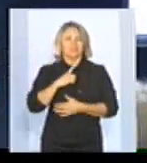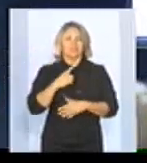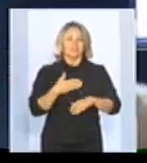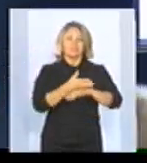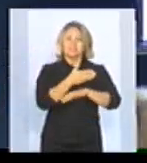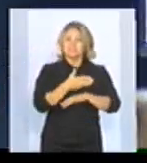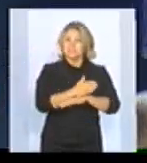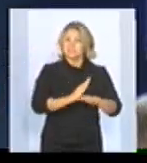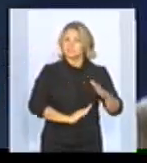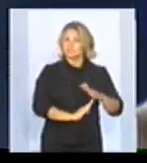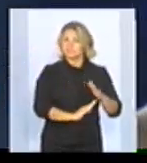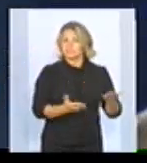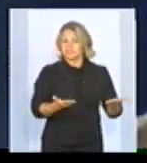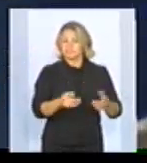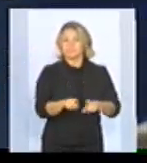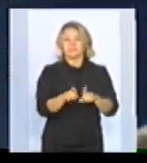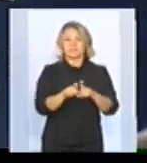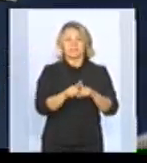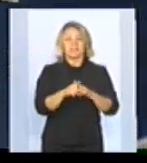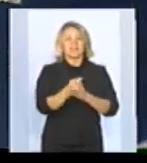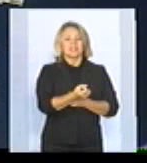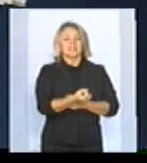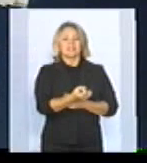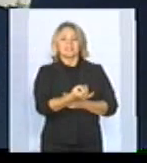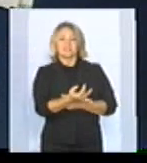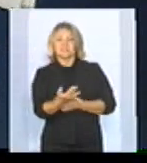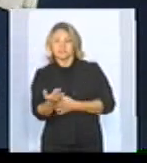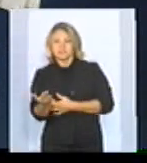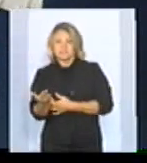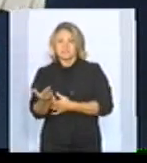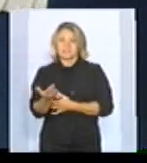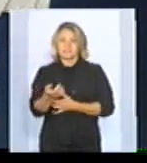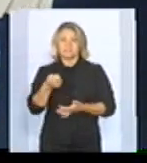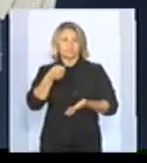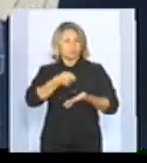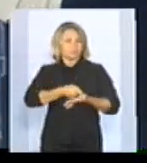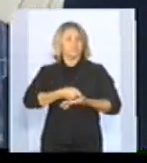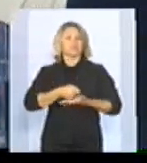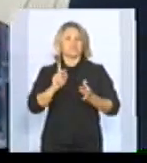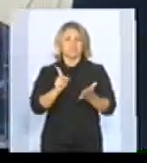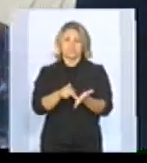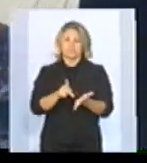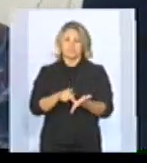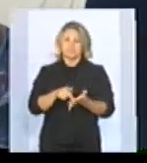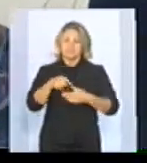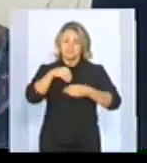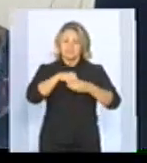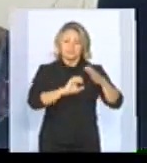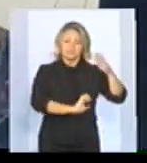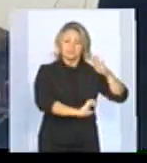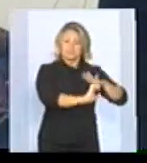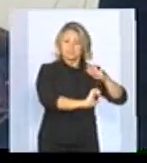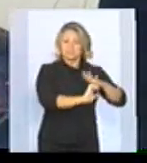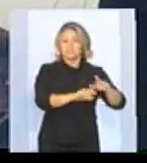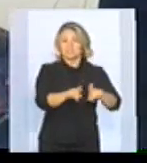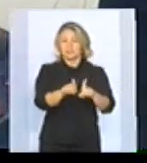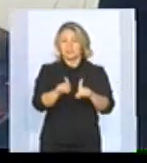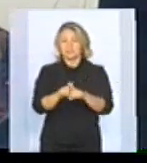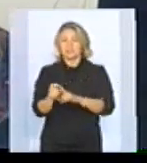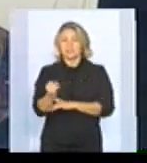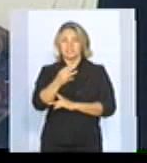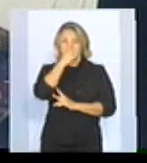condicionado, a distribuição de poder dentro dessa cadeia e, especialmente, a vulnerabilidade do consumidor. Um